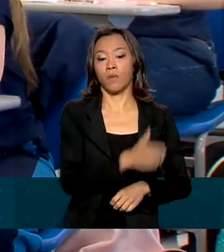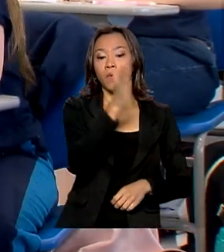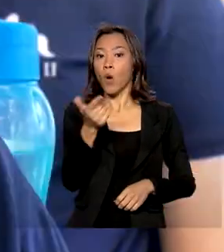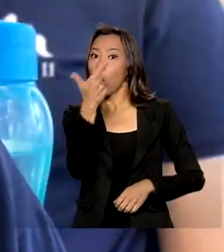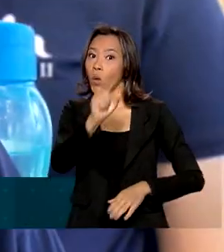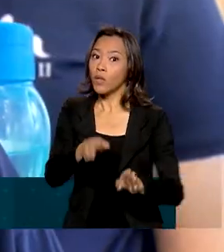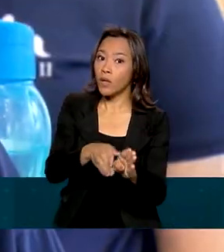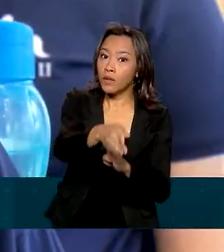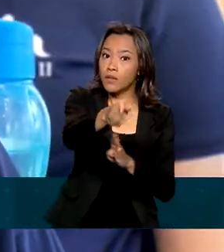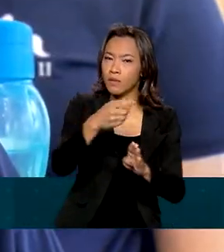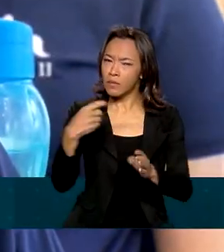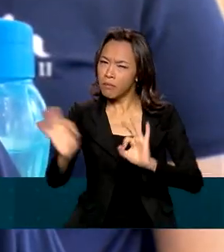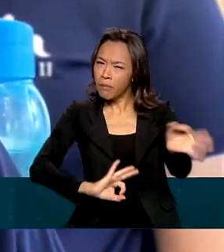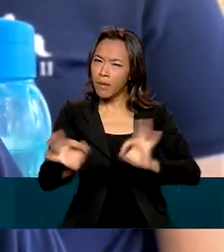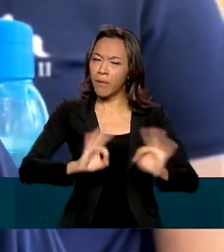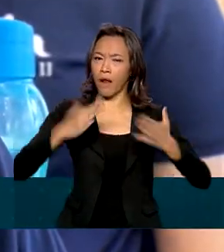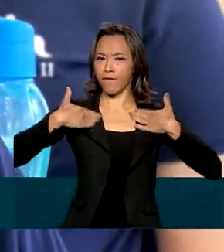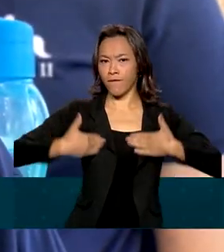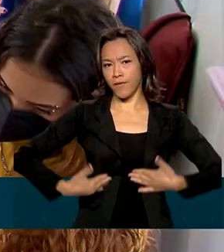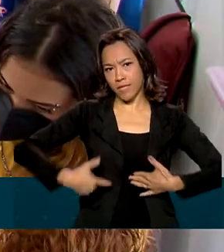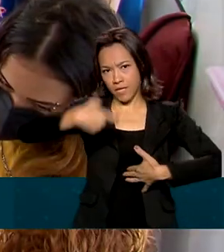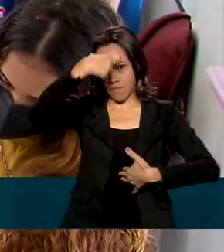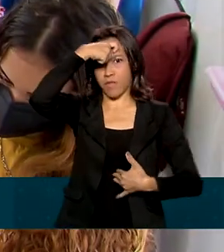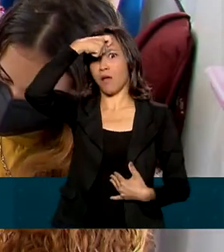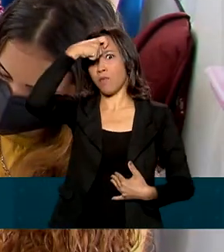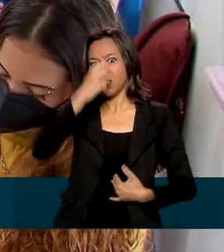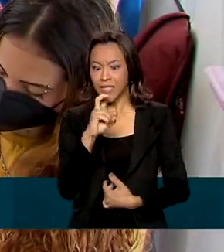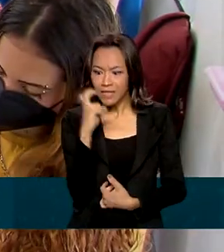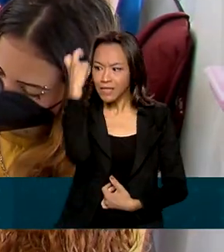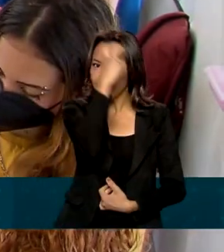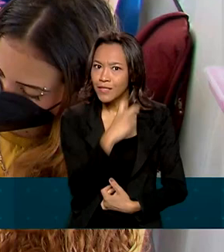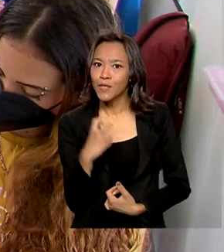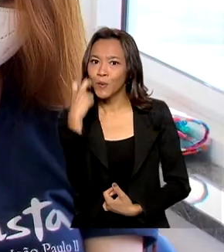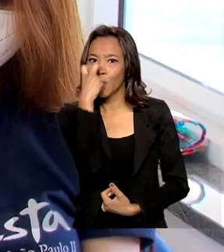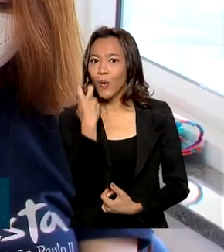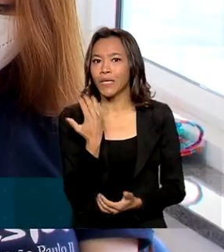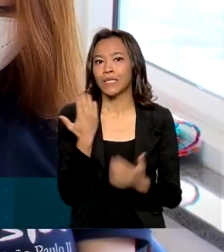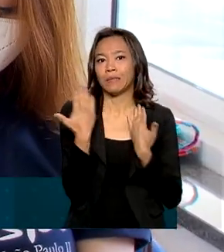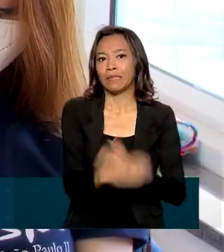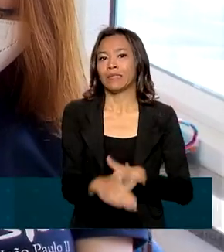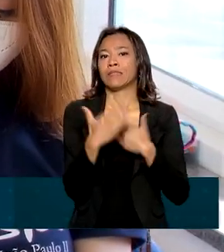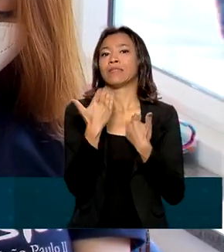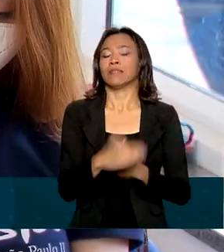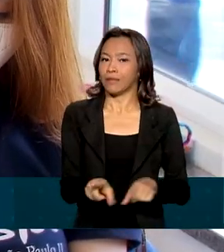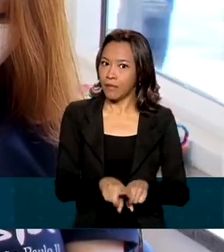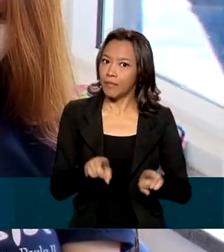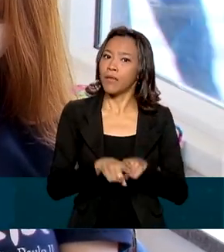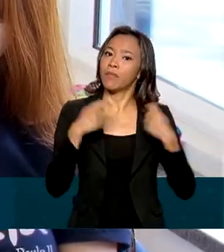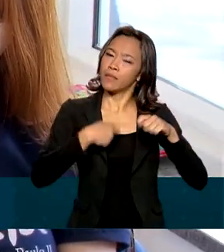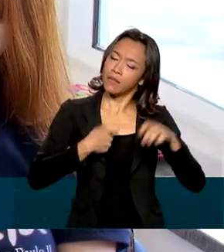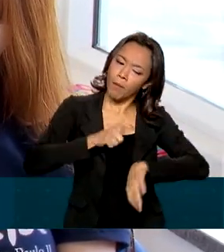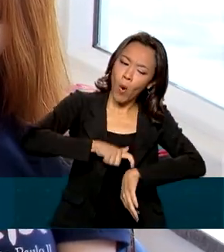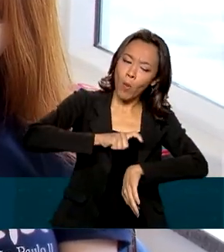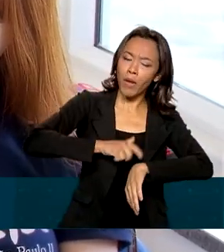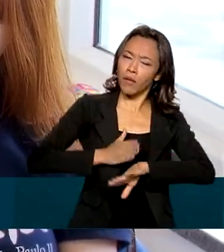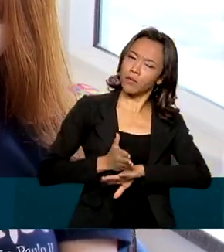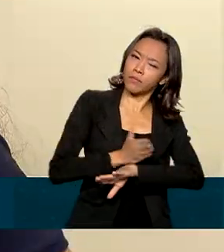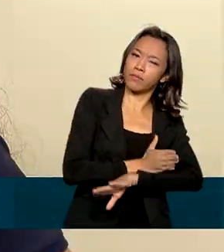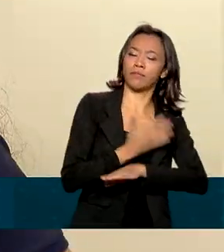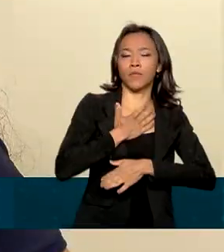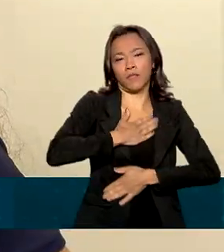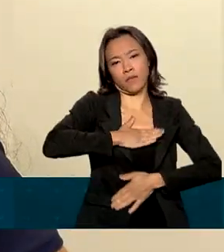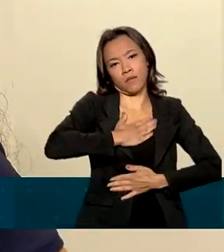preparar física e mentalmente para as 5 horas de prova em cada dia do Enem. E claro, é preciso também reservar momentos para o